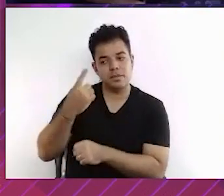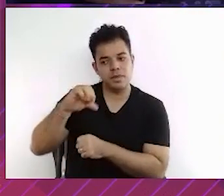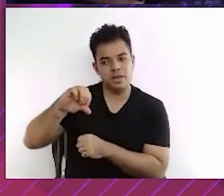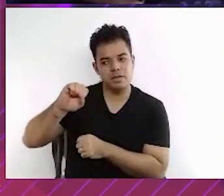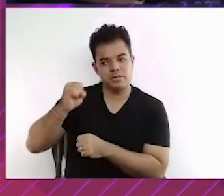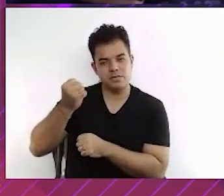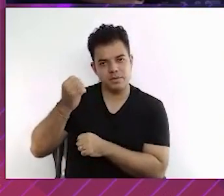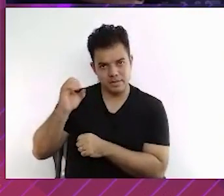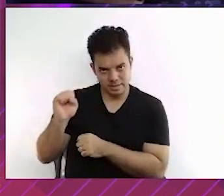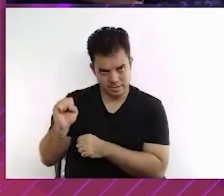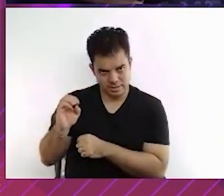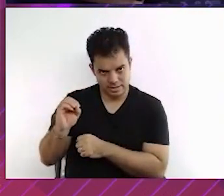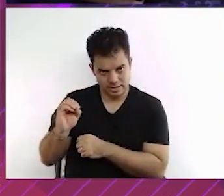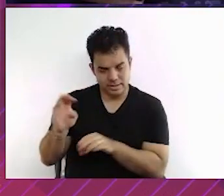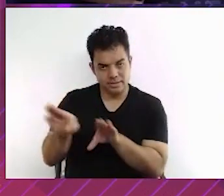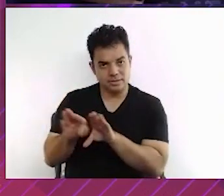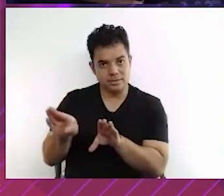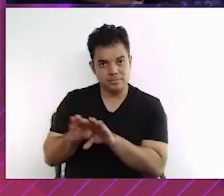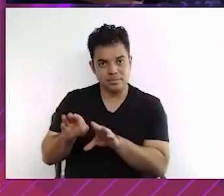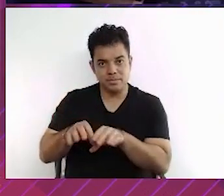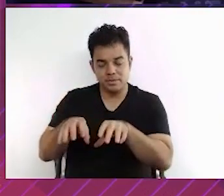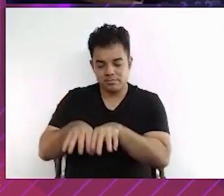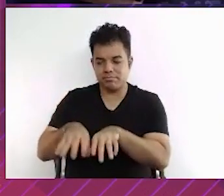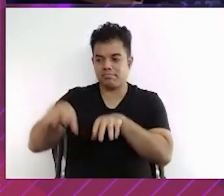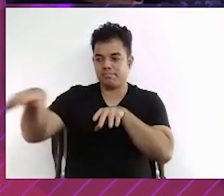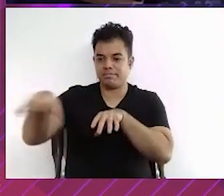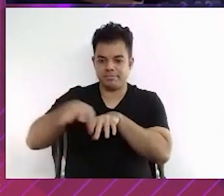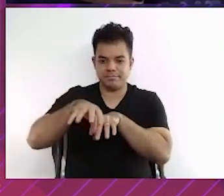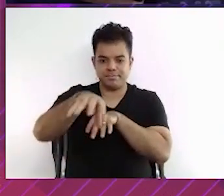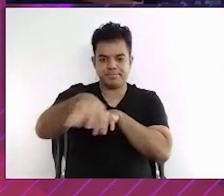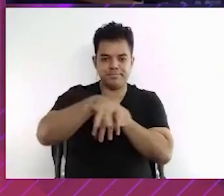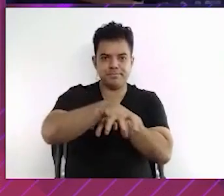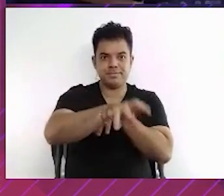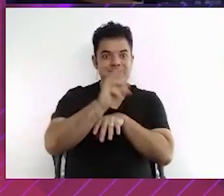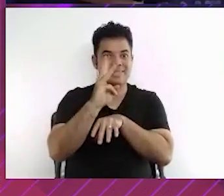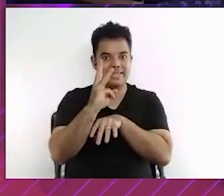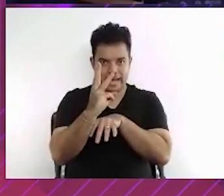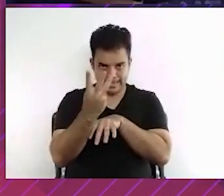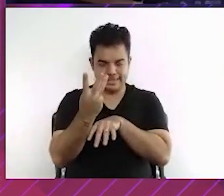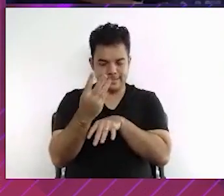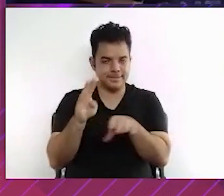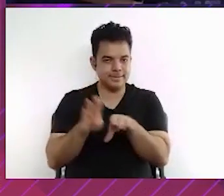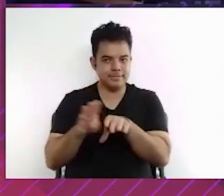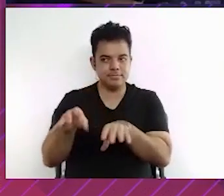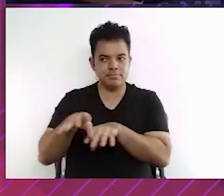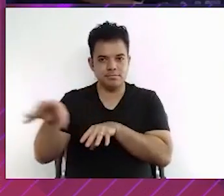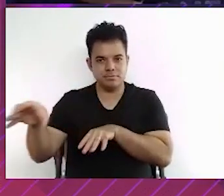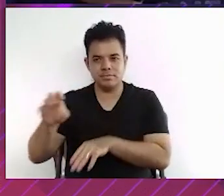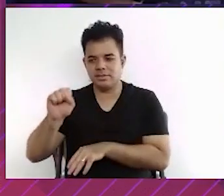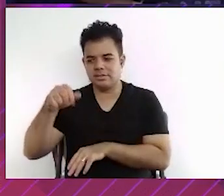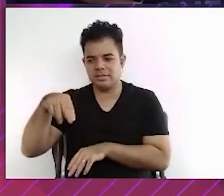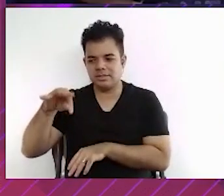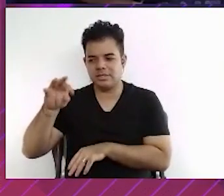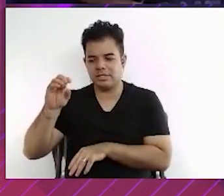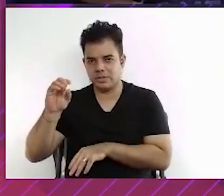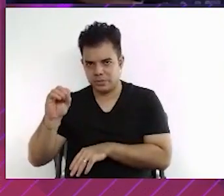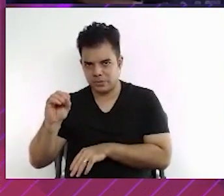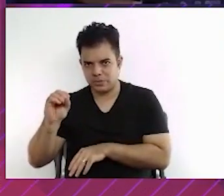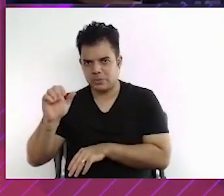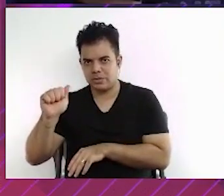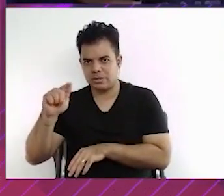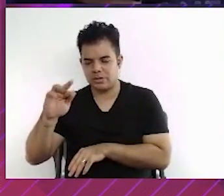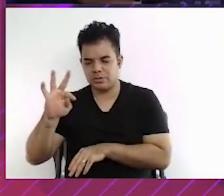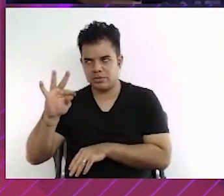e cresceu em 3 grandes hospitais aqui em BH, né? Que a gente tem o de Santo Agostinho, de Contorno e